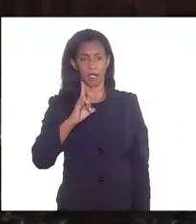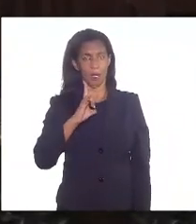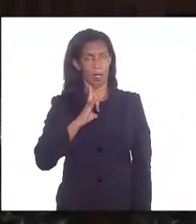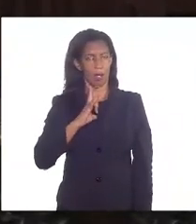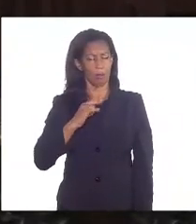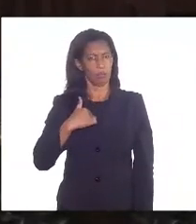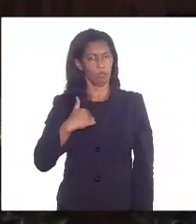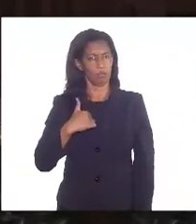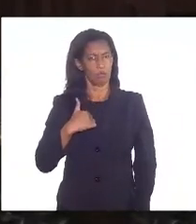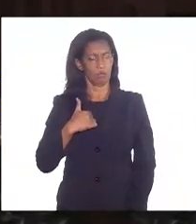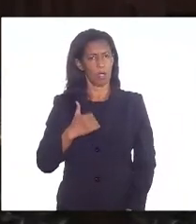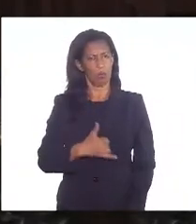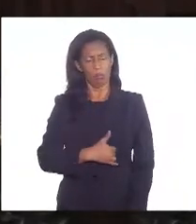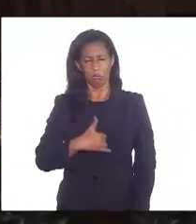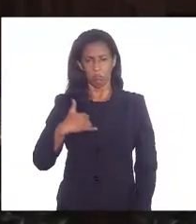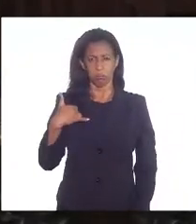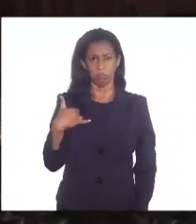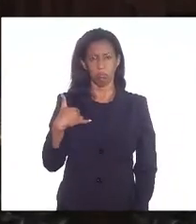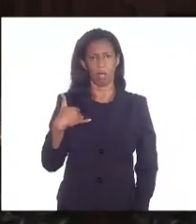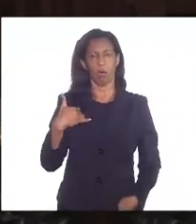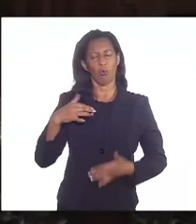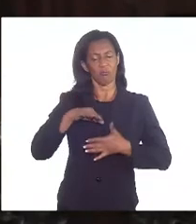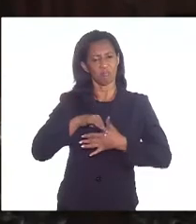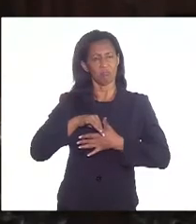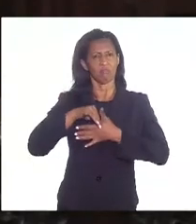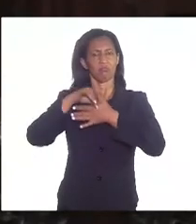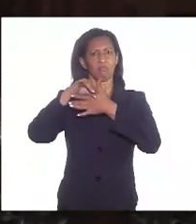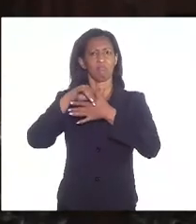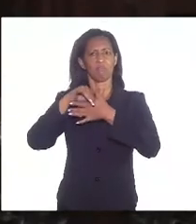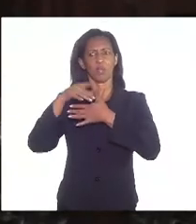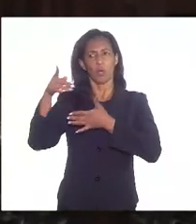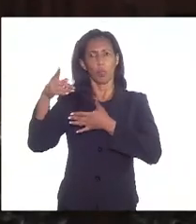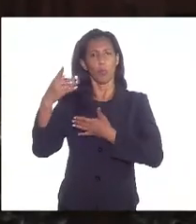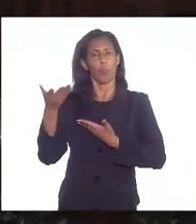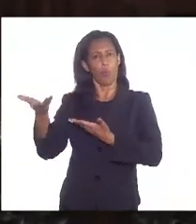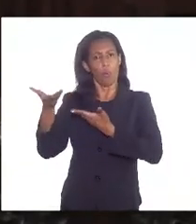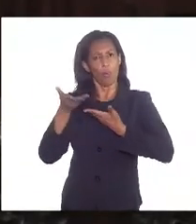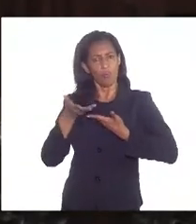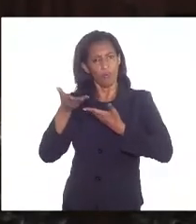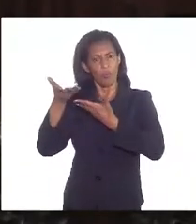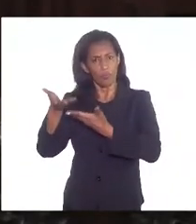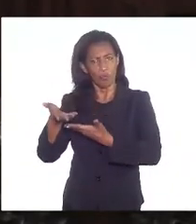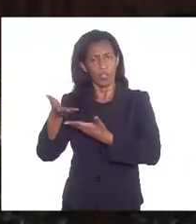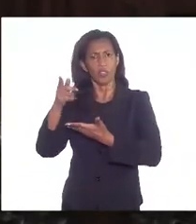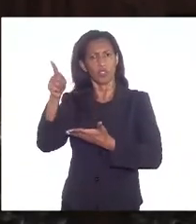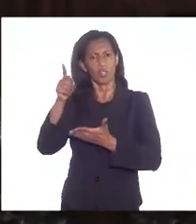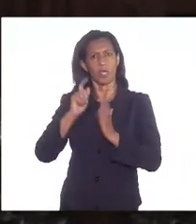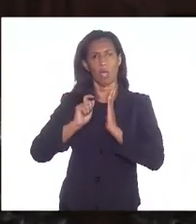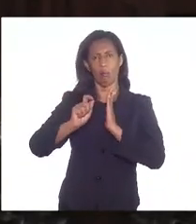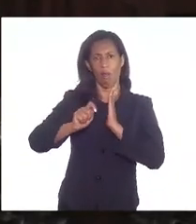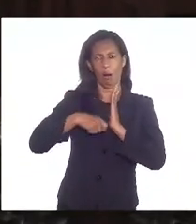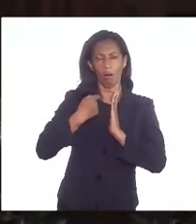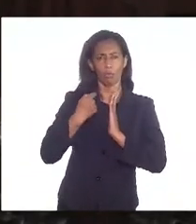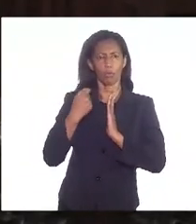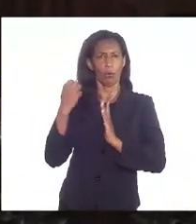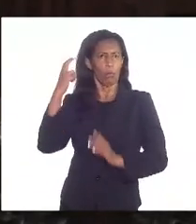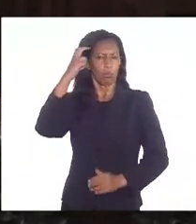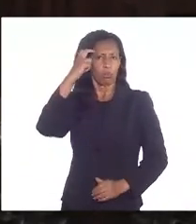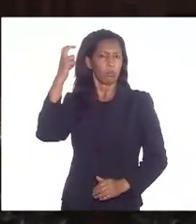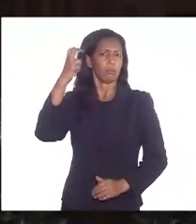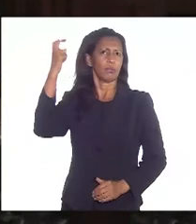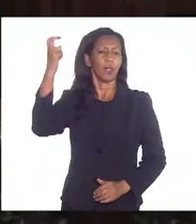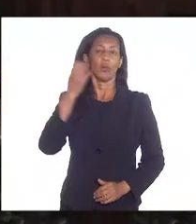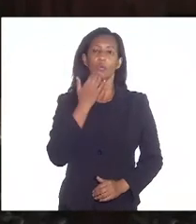a honra de presidir por delegação de Vossa Excelência, que é o autor intelectual